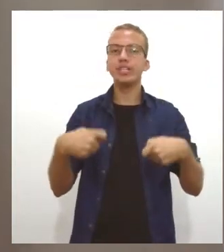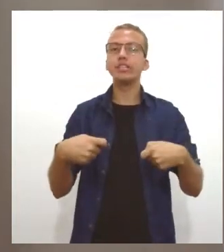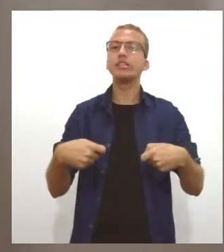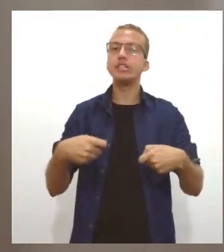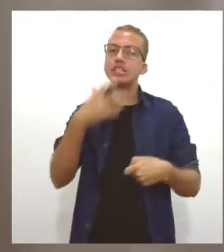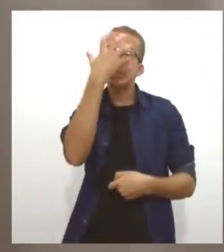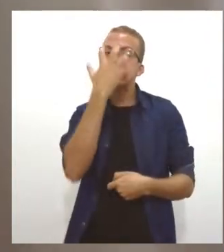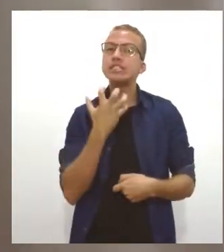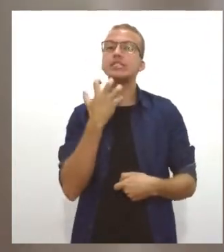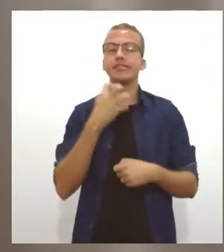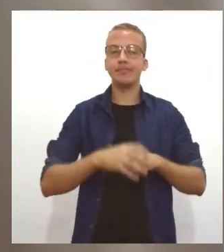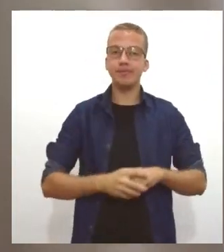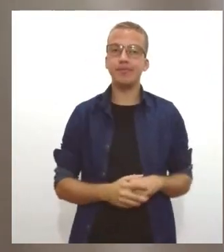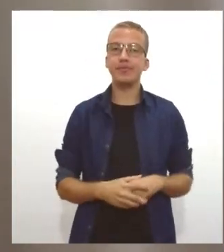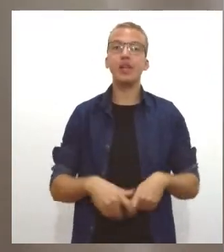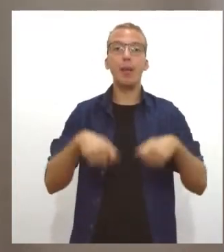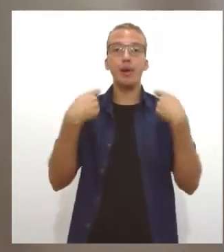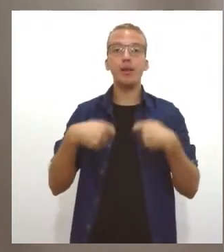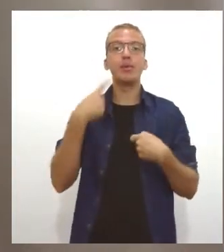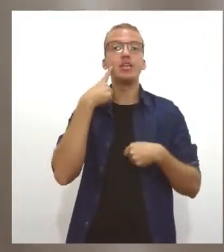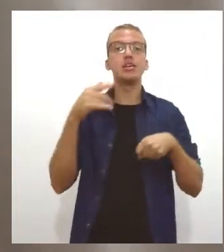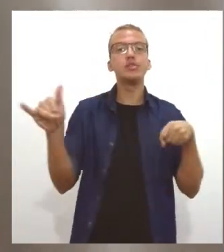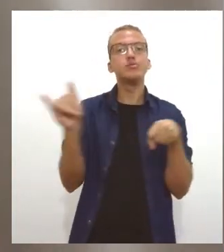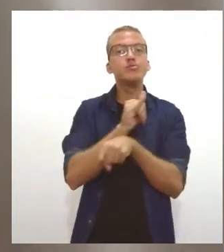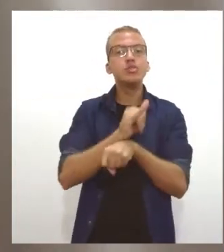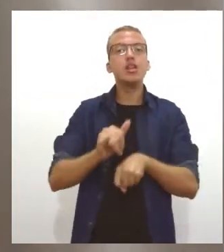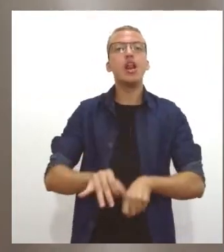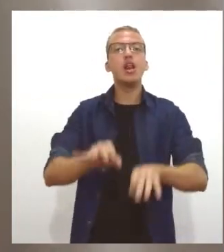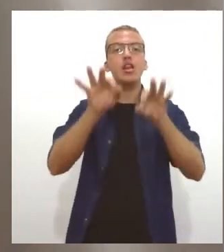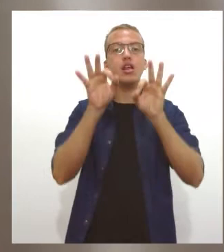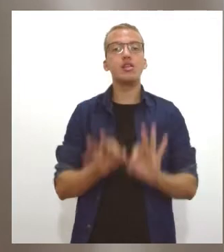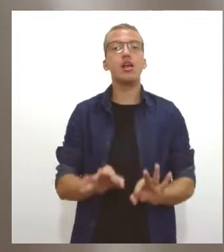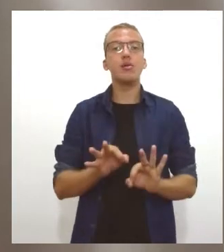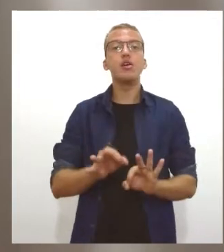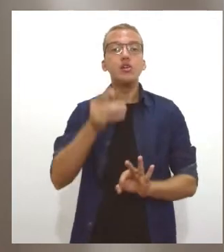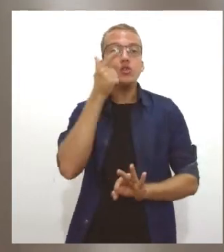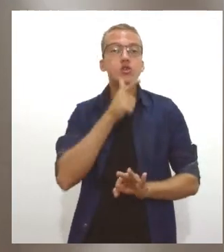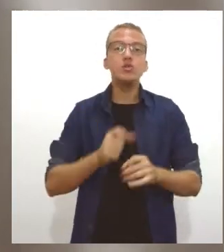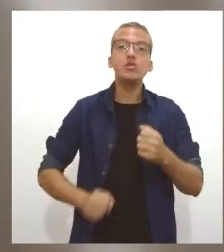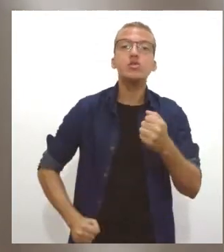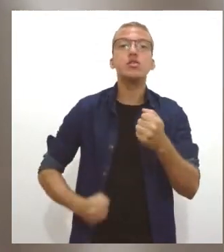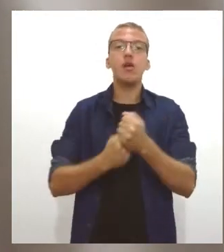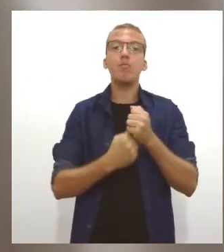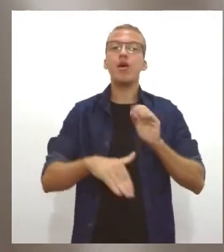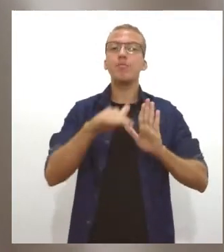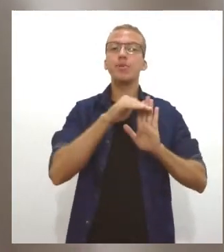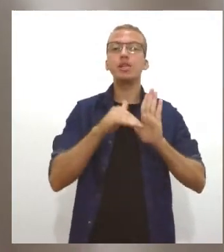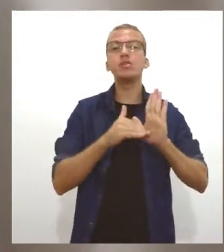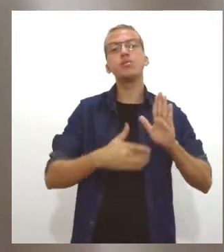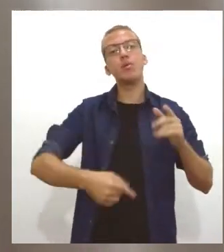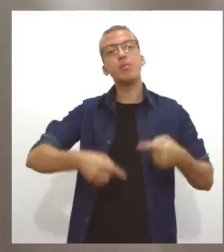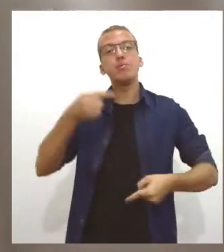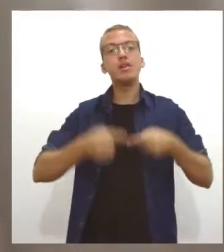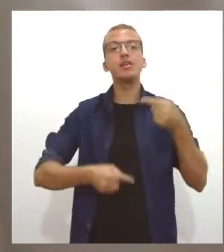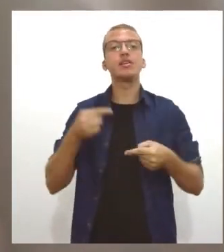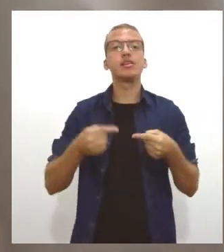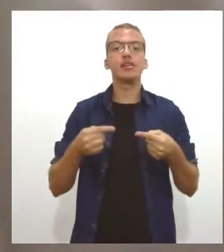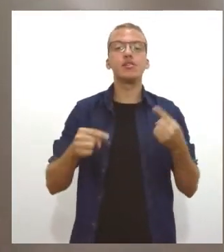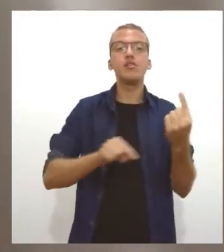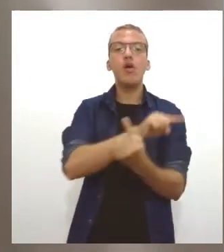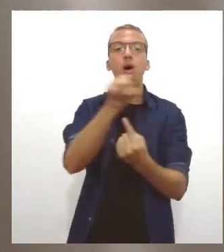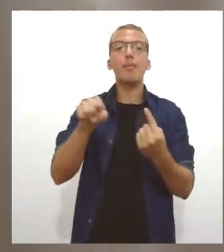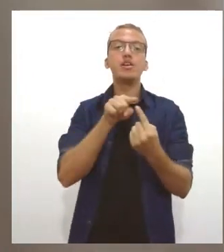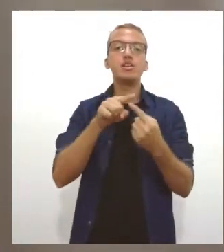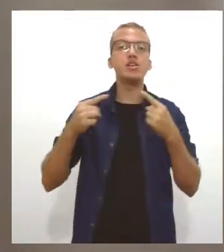construir uma saída viável para nós otimizarmos todas as políticas públicas que visam o enfrentamento à